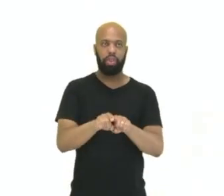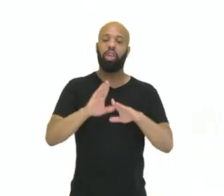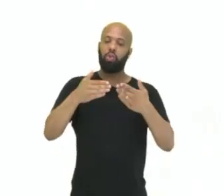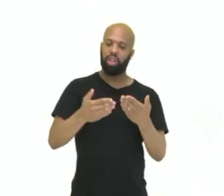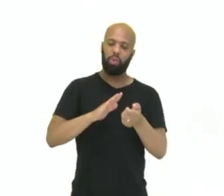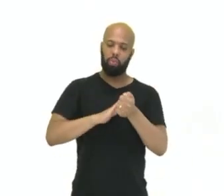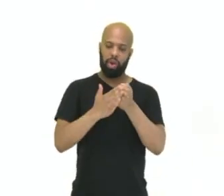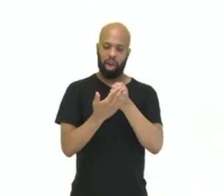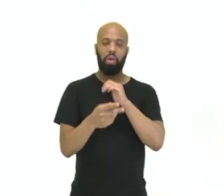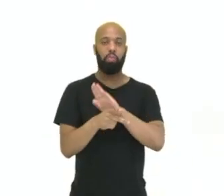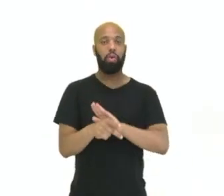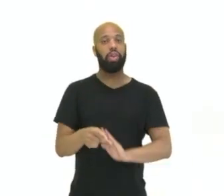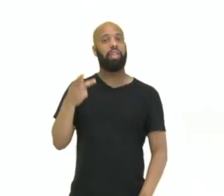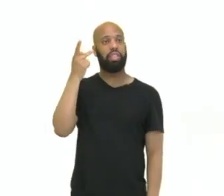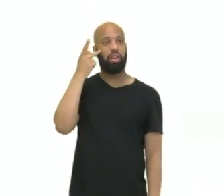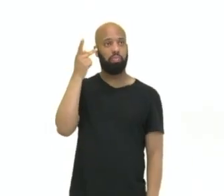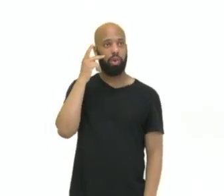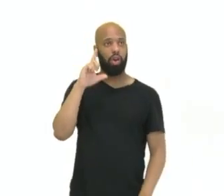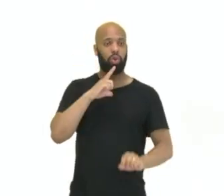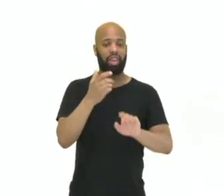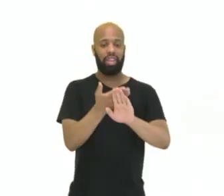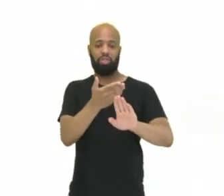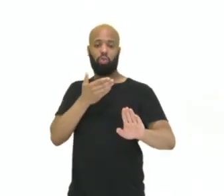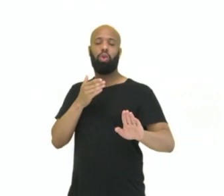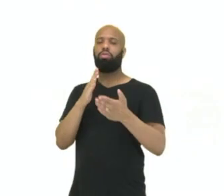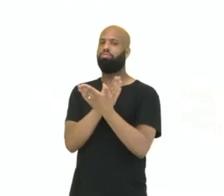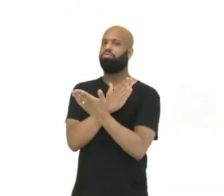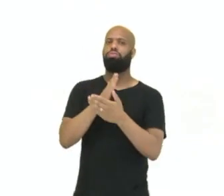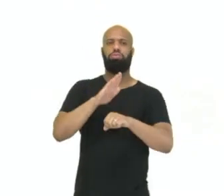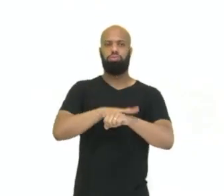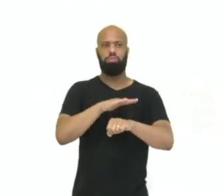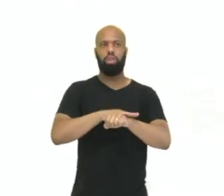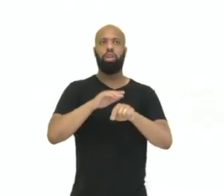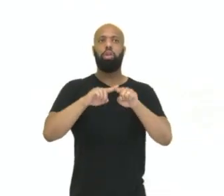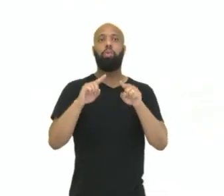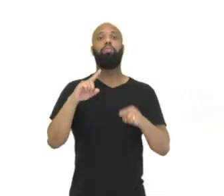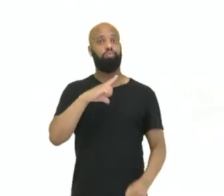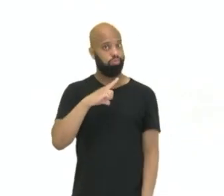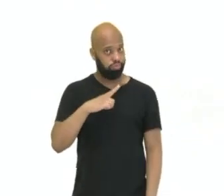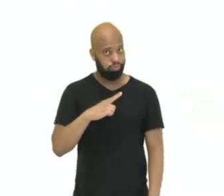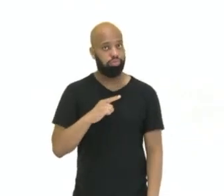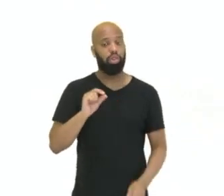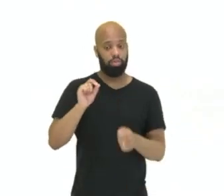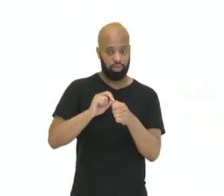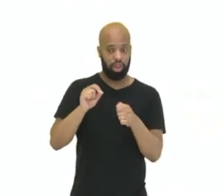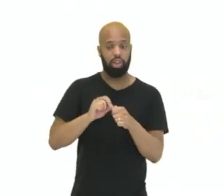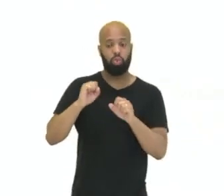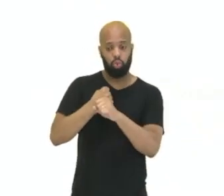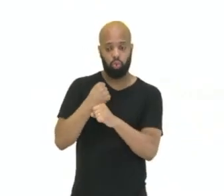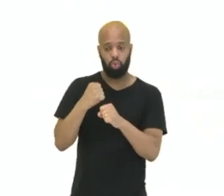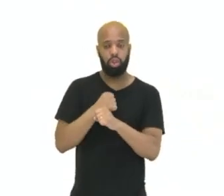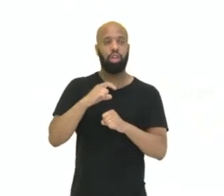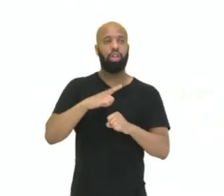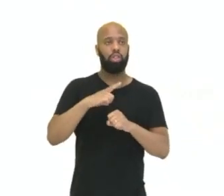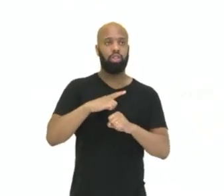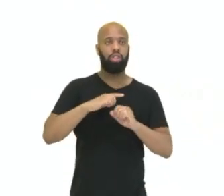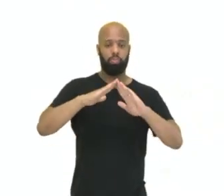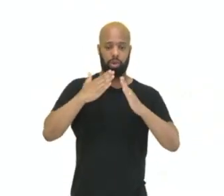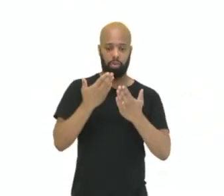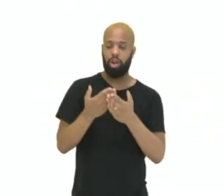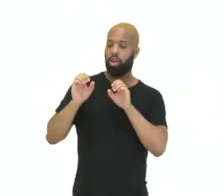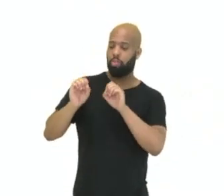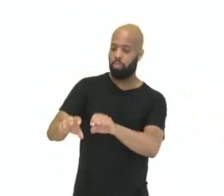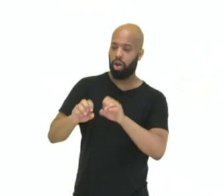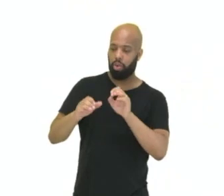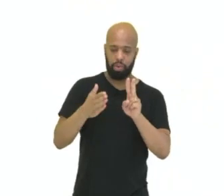se manteve pobre e isolada por muito tempo. Mesmo eles tendo feito ali a construção do barracão para catequizar os